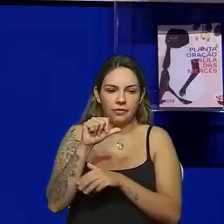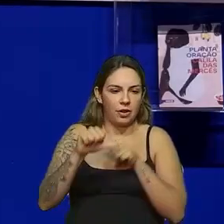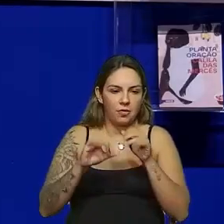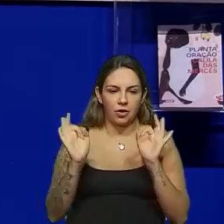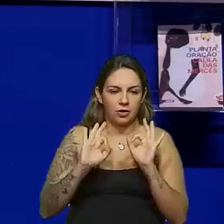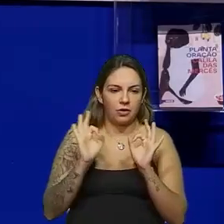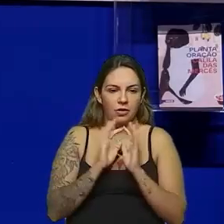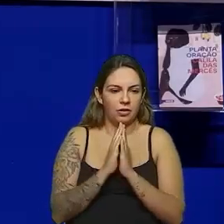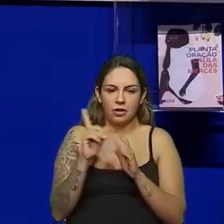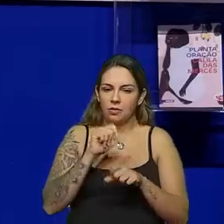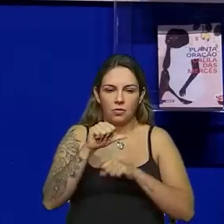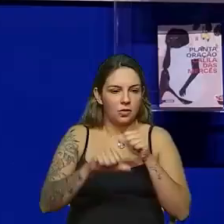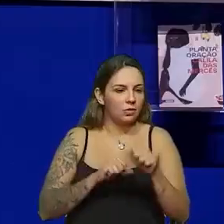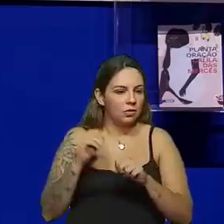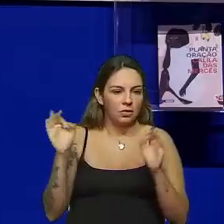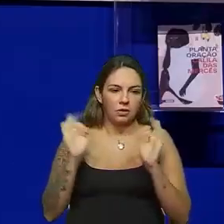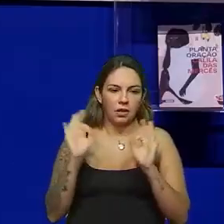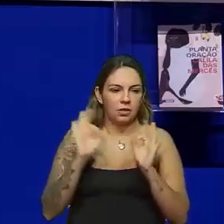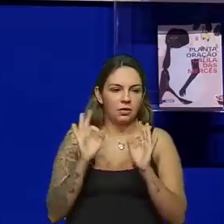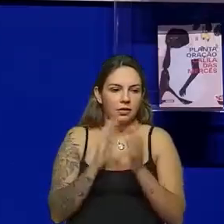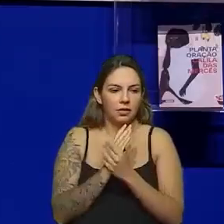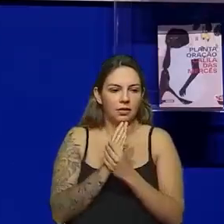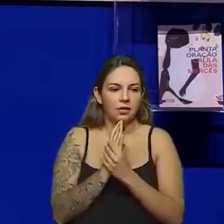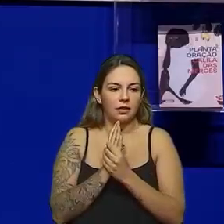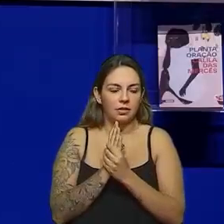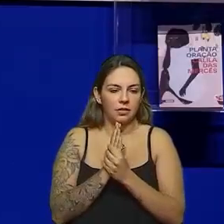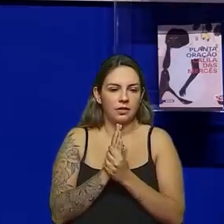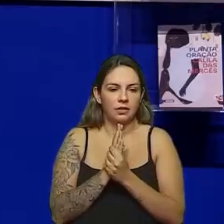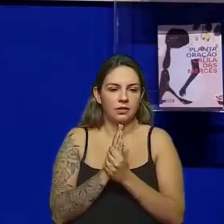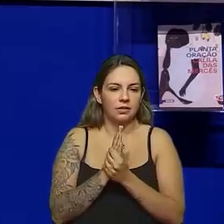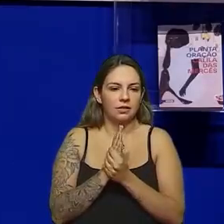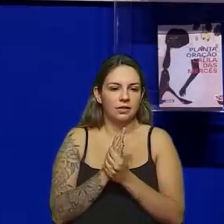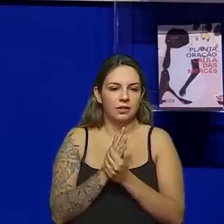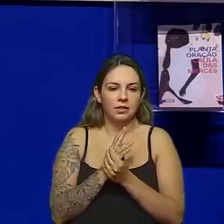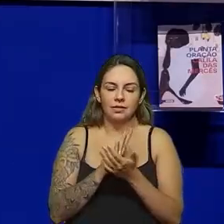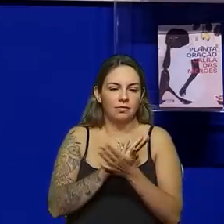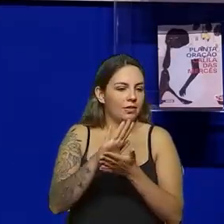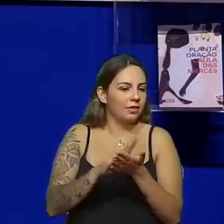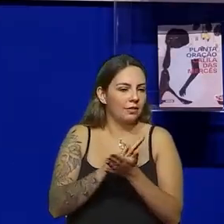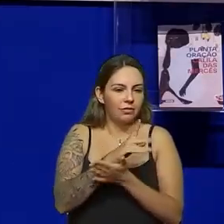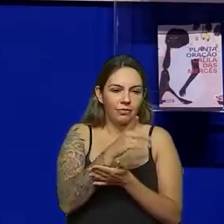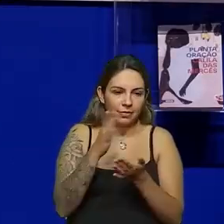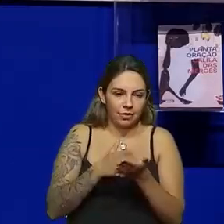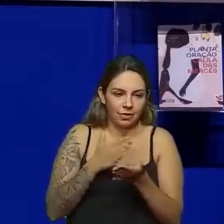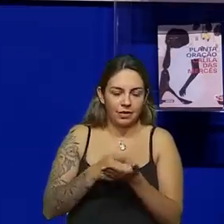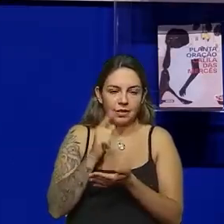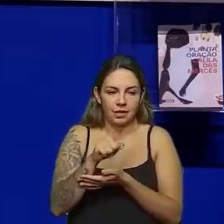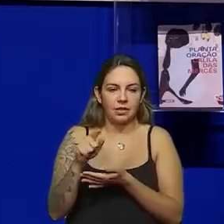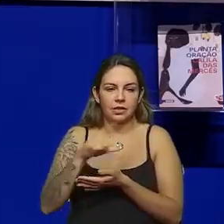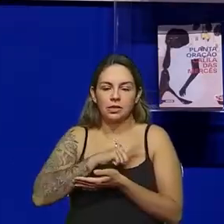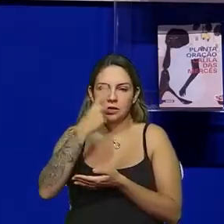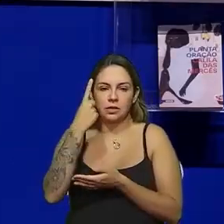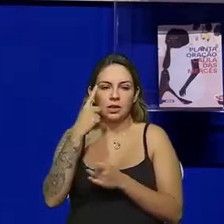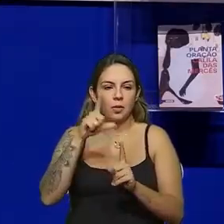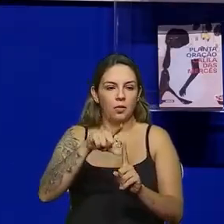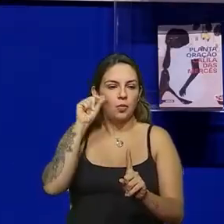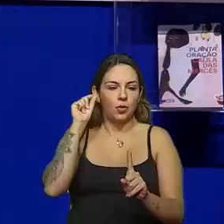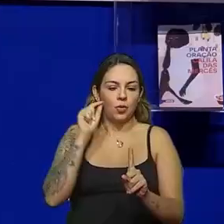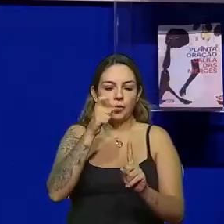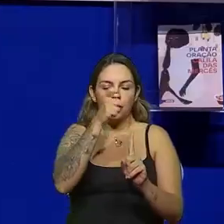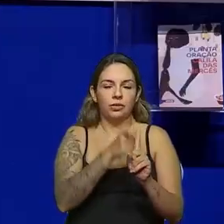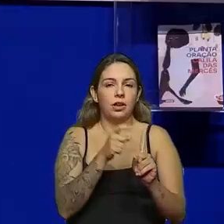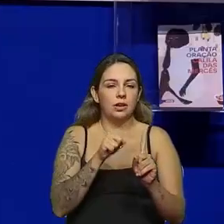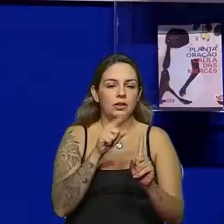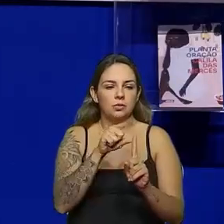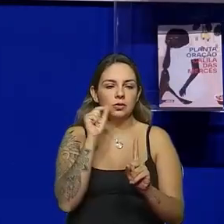mudar nada. Não vou mudar nada. Pois é, esse é o negócio. Sabe? Não vou mudar nada mesmo, porque o livro foi projetado para isso, ter um